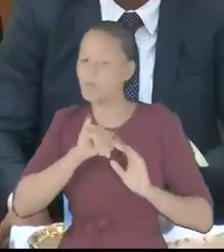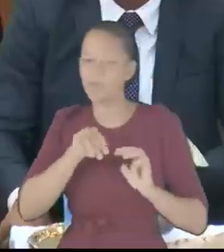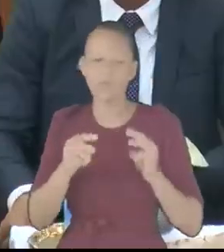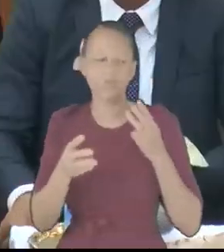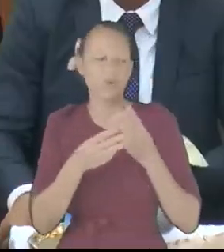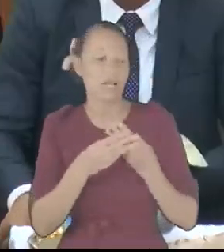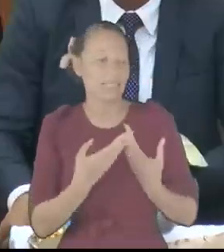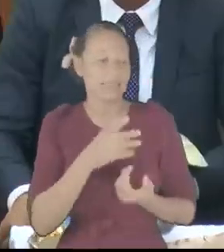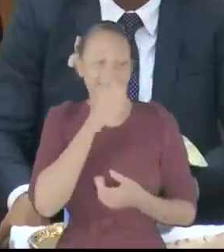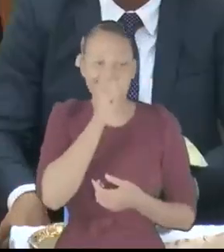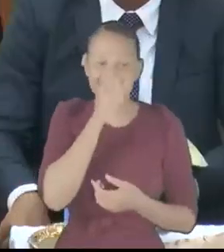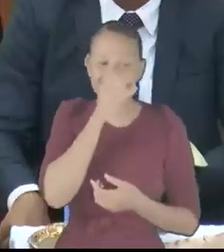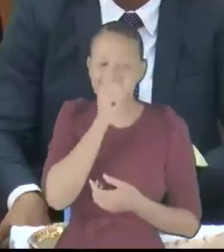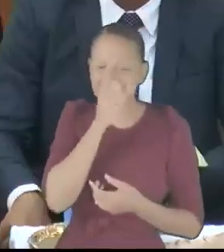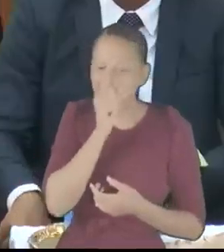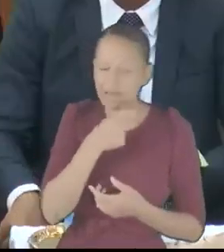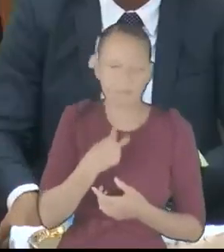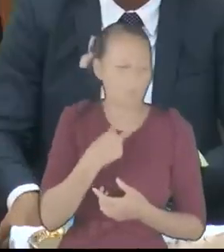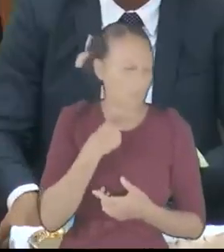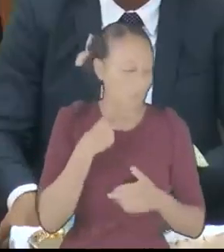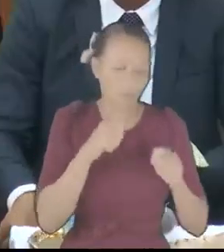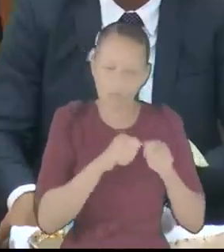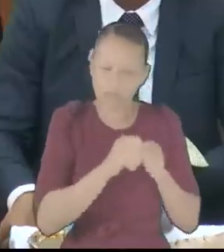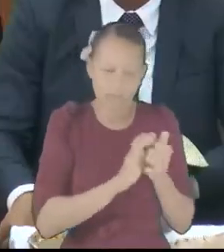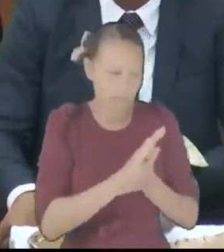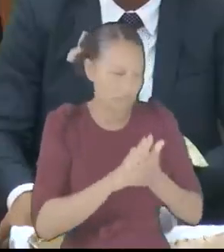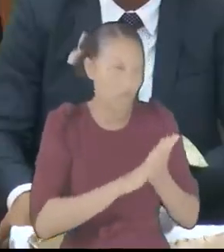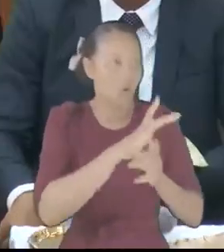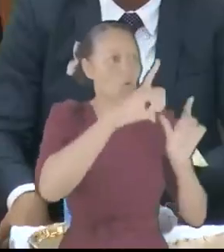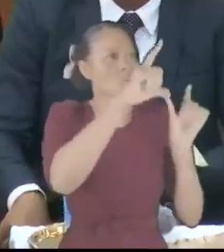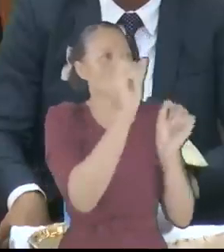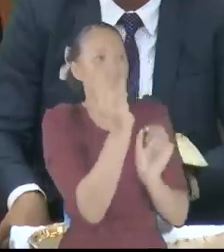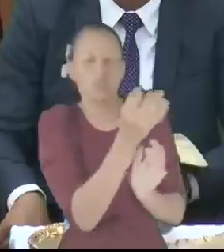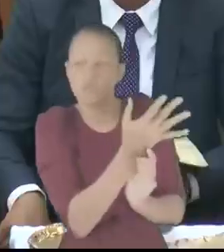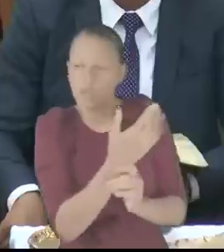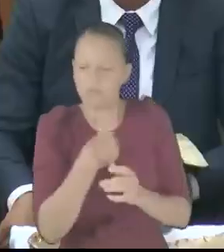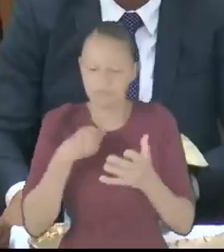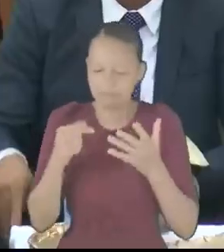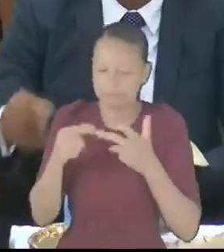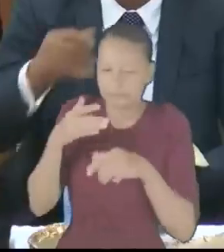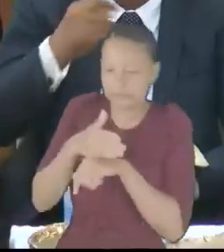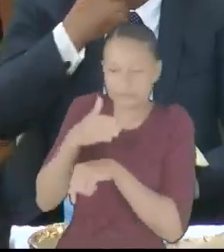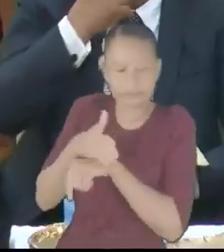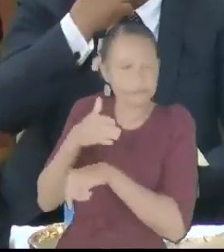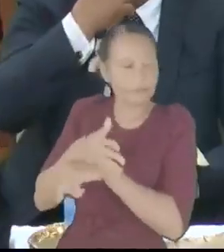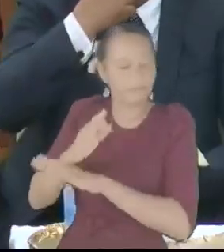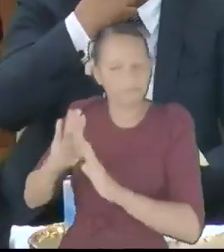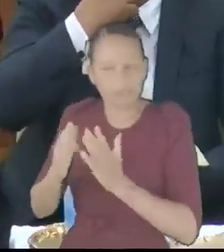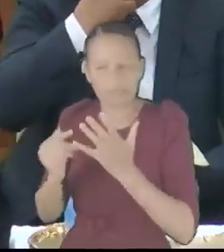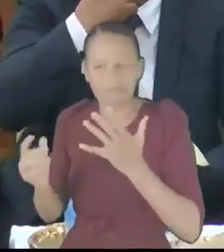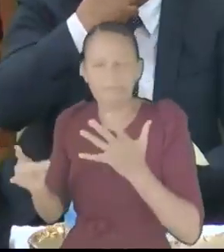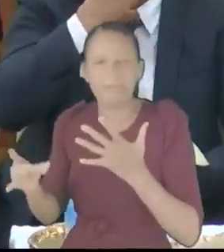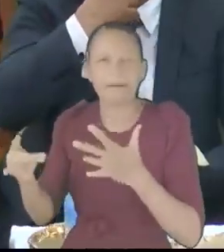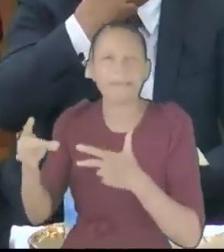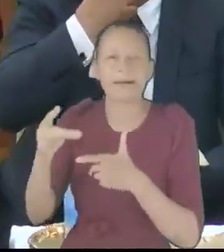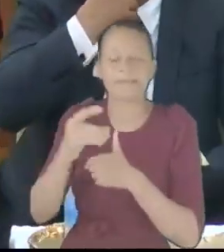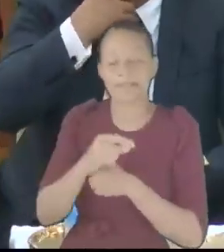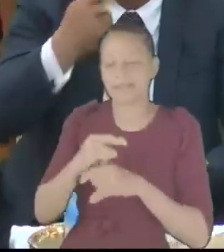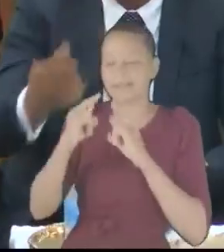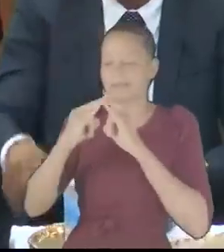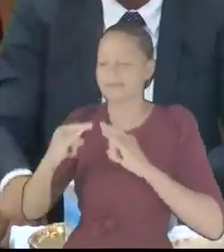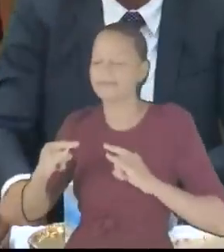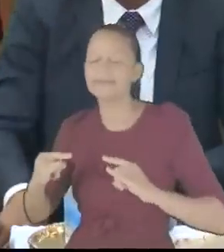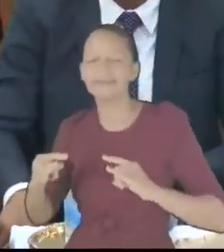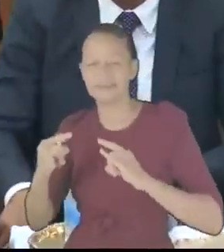guardar sábado, tinha que guardar lua nova, tinha que guardar festa dos judeus, aquela festa dos